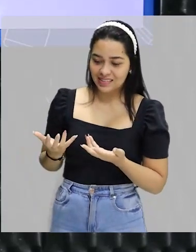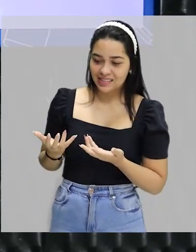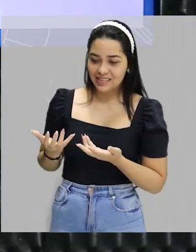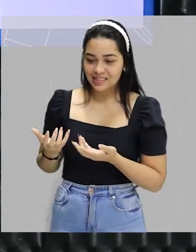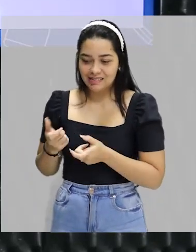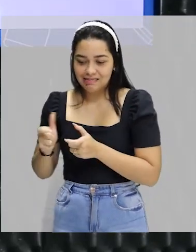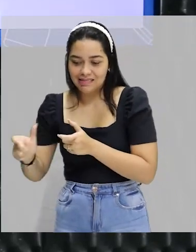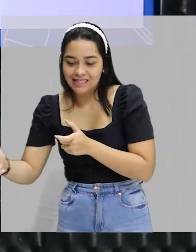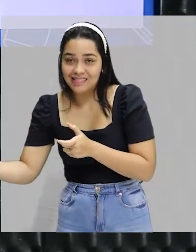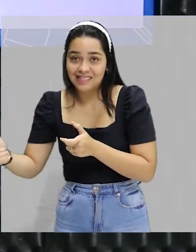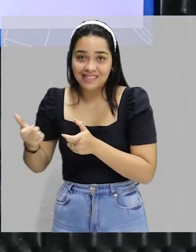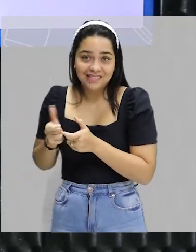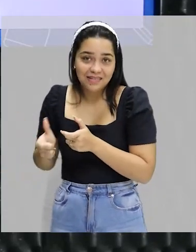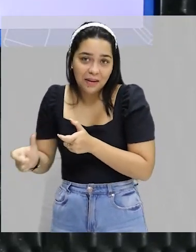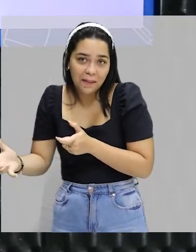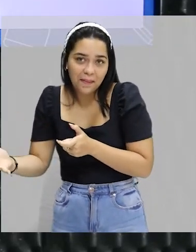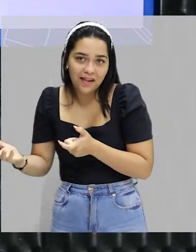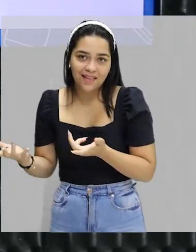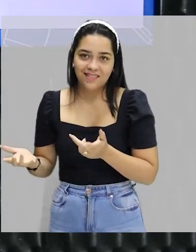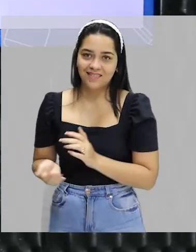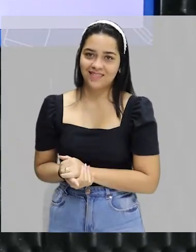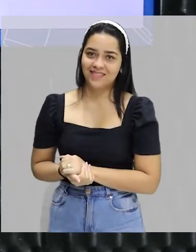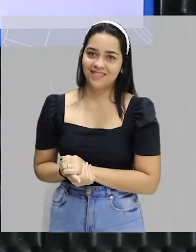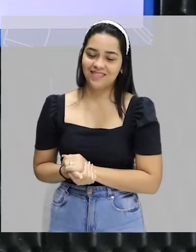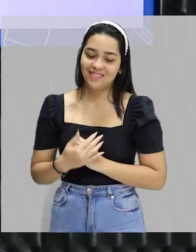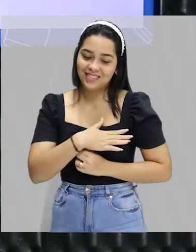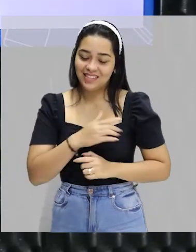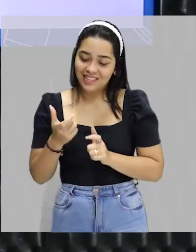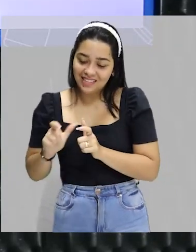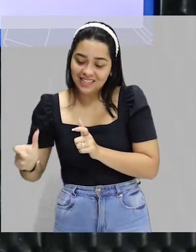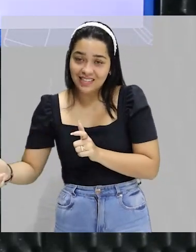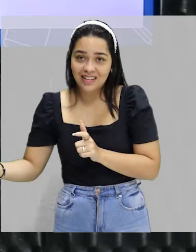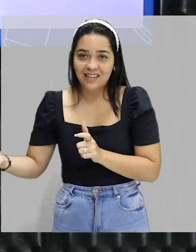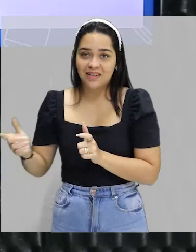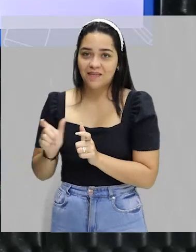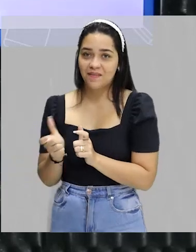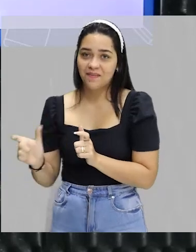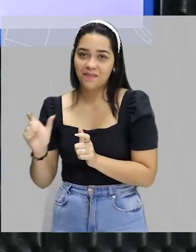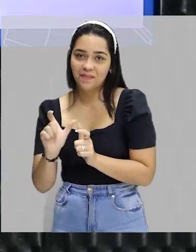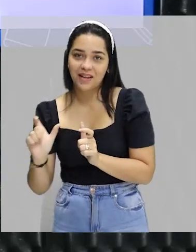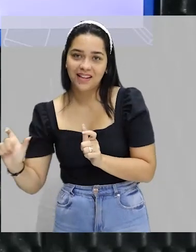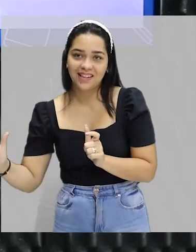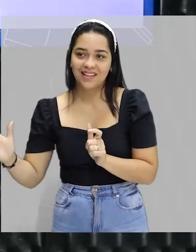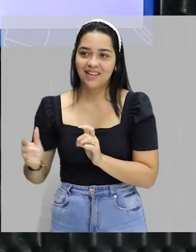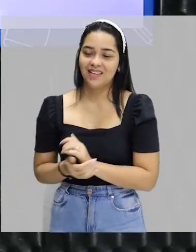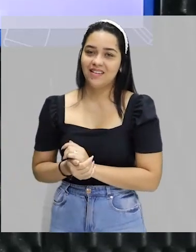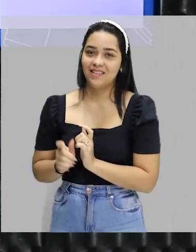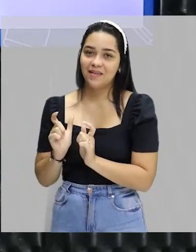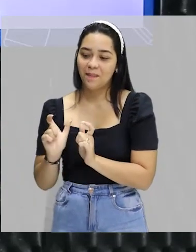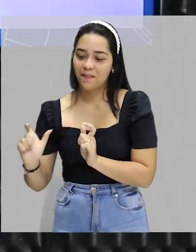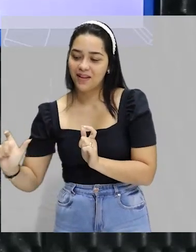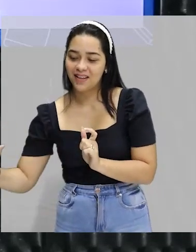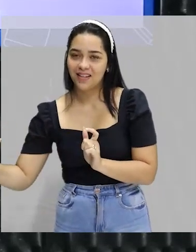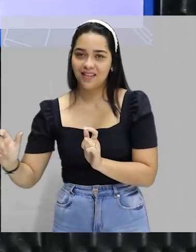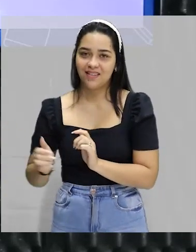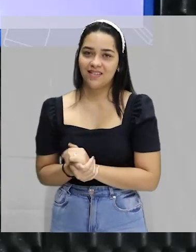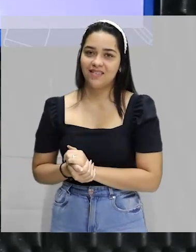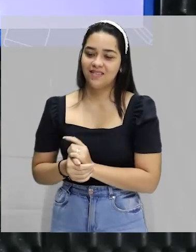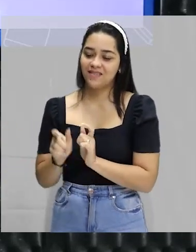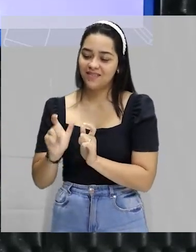Tananã, tananã. Ha! Gostei? Gostaram? A Lana faz, como é, Lana?